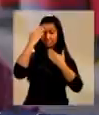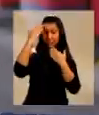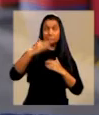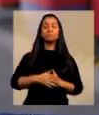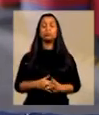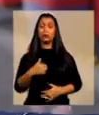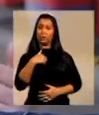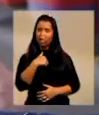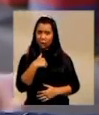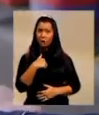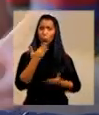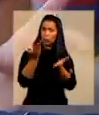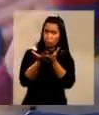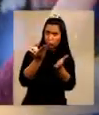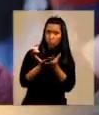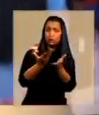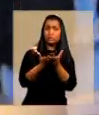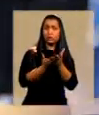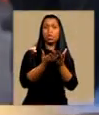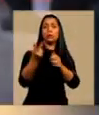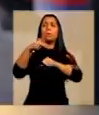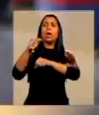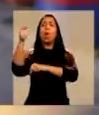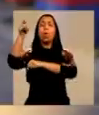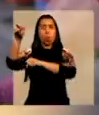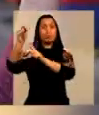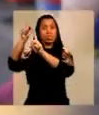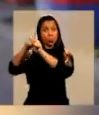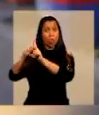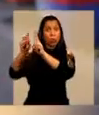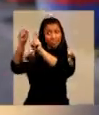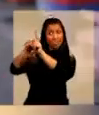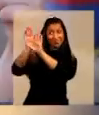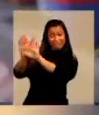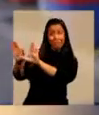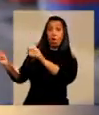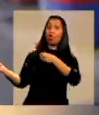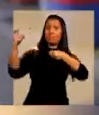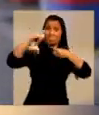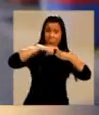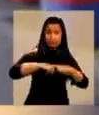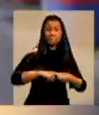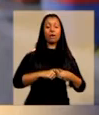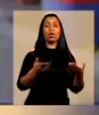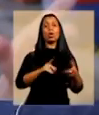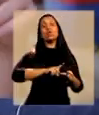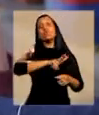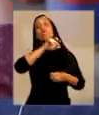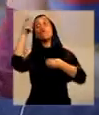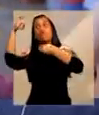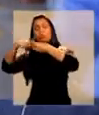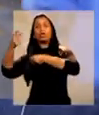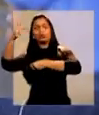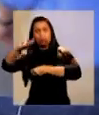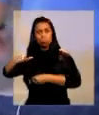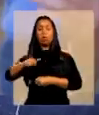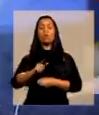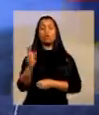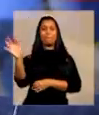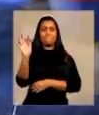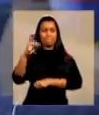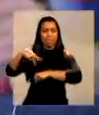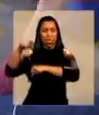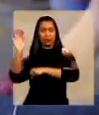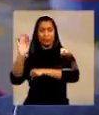Deus. Eu tô como estudante, morando fora, né? Fiquei 2 meses fora, voltei e retornei, e agora eu vou voltar novamente, né? Tô